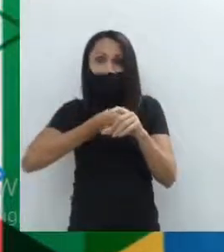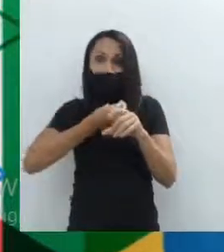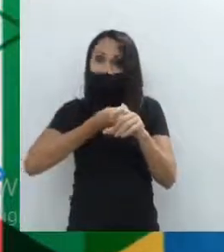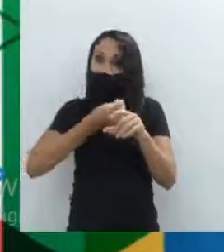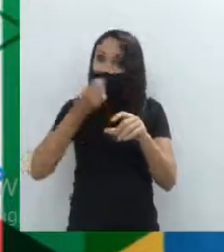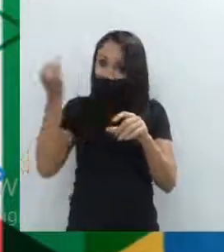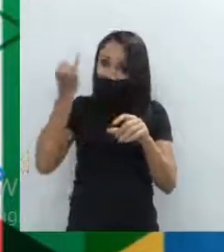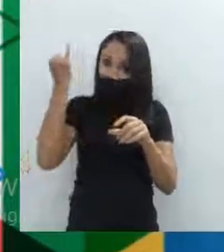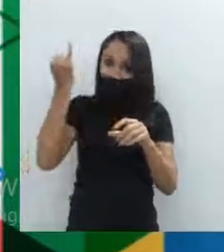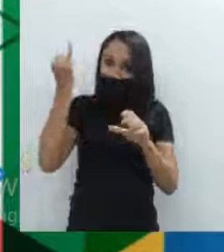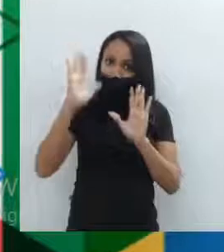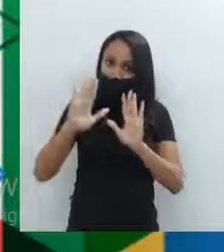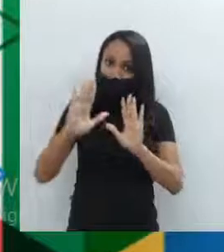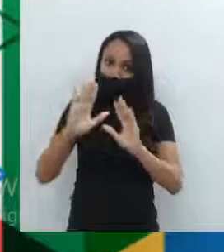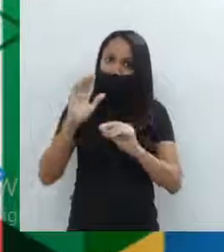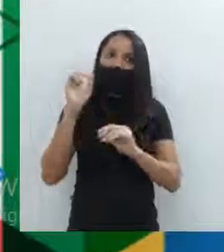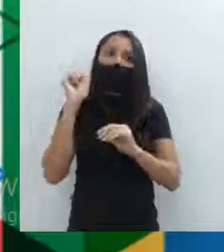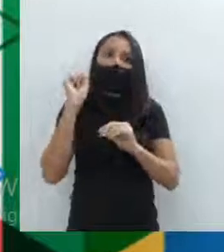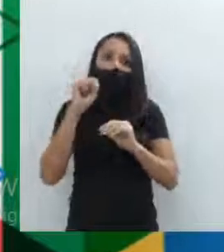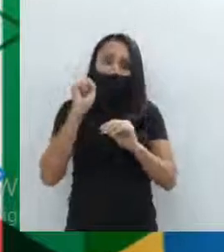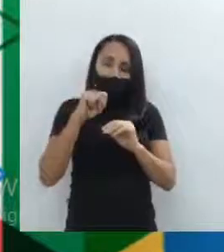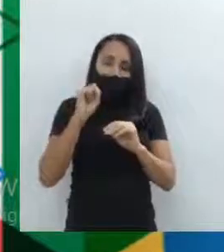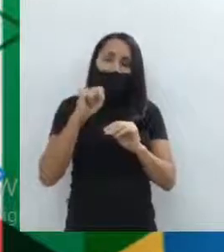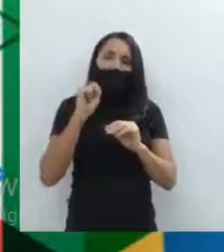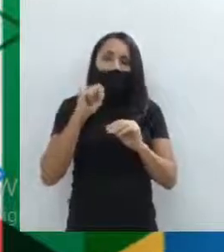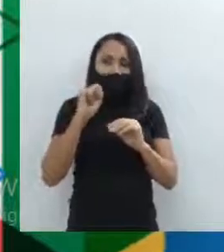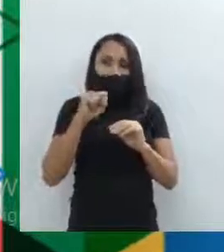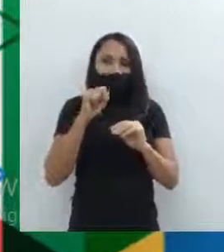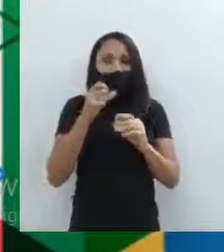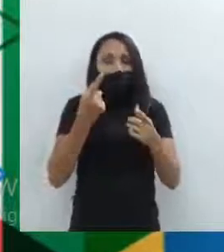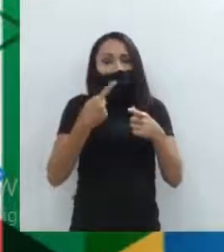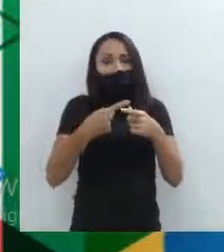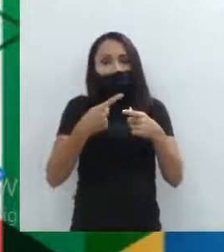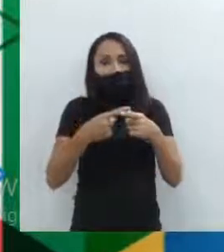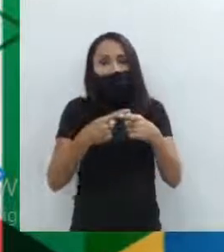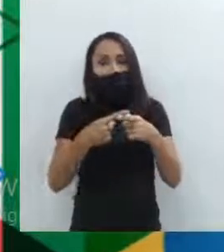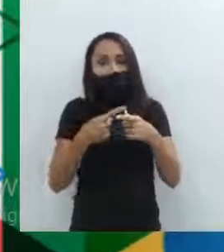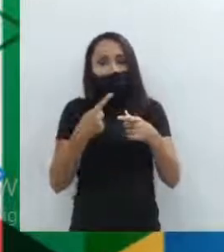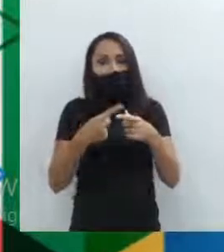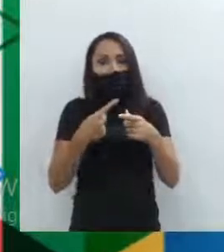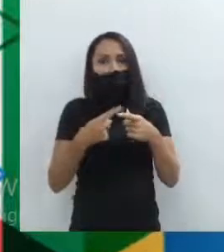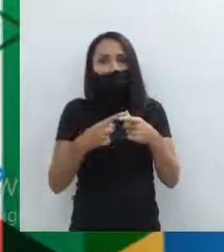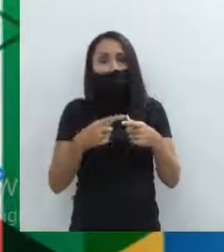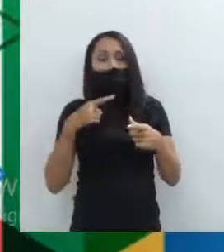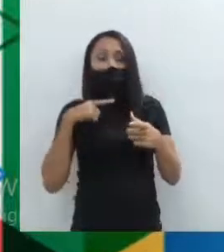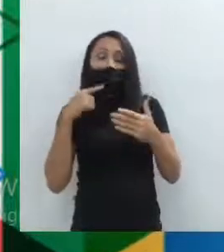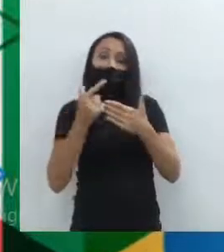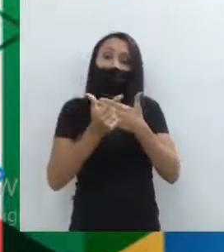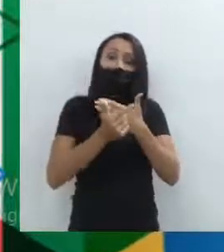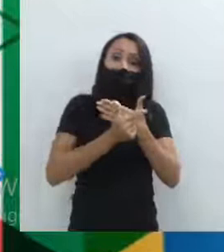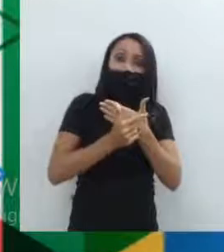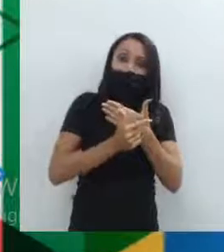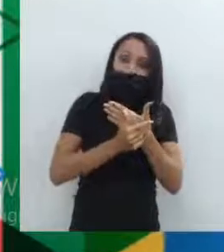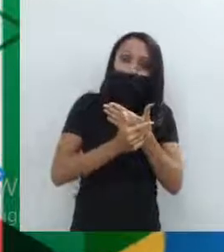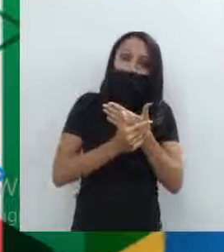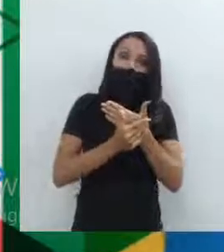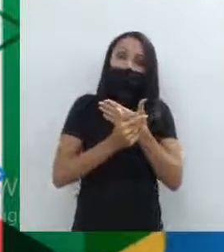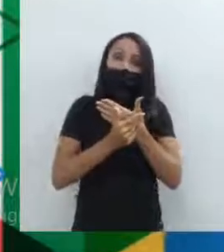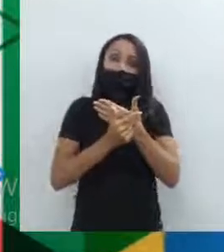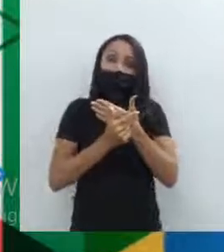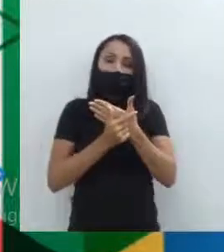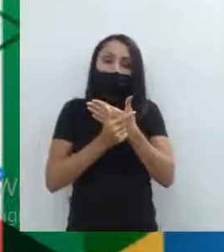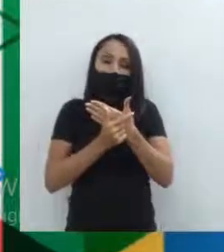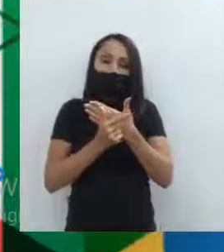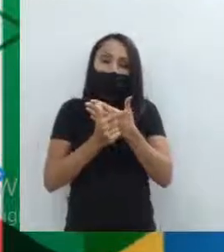Olha, sim, com certeza. Por quê? Porque eles têm funções. E essas funções